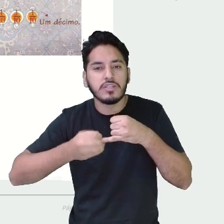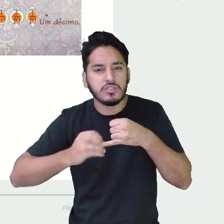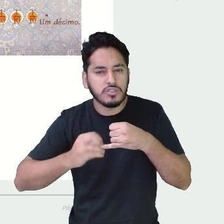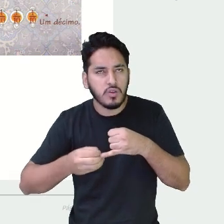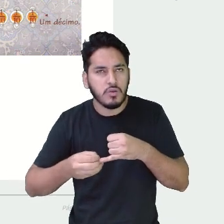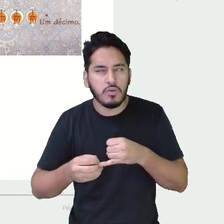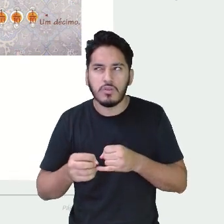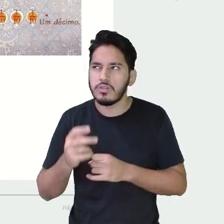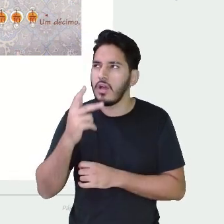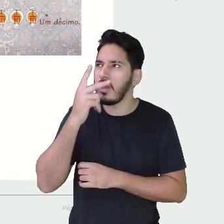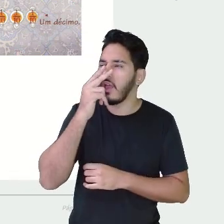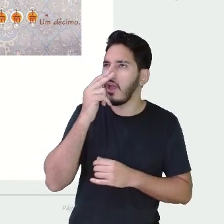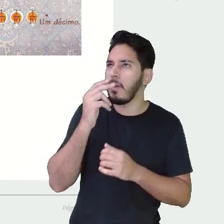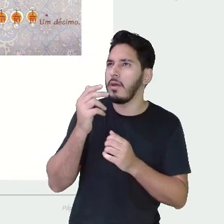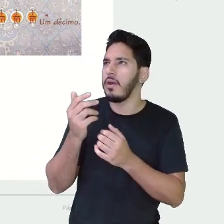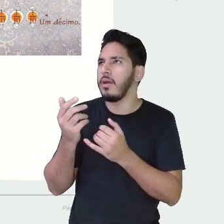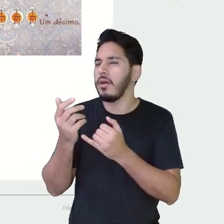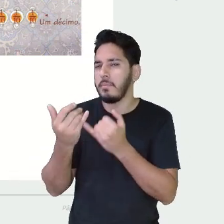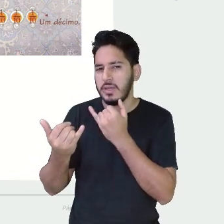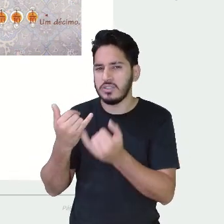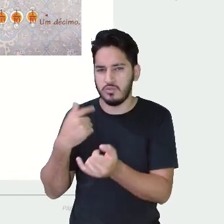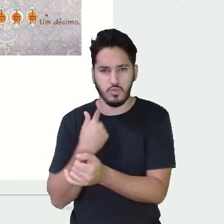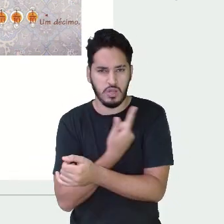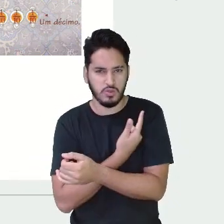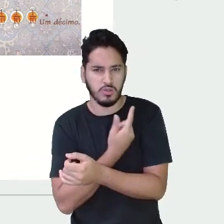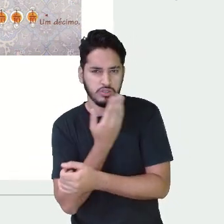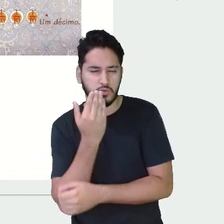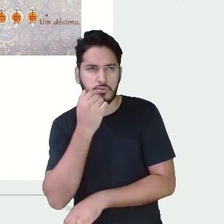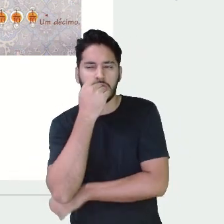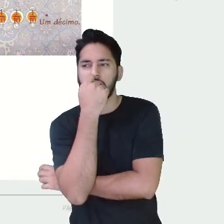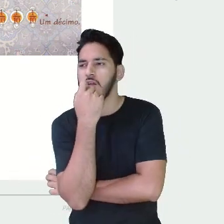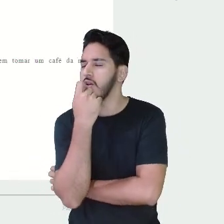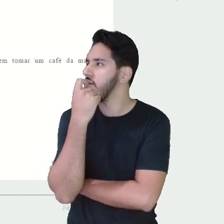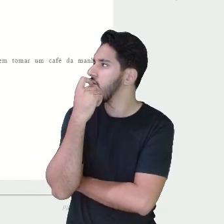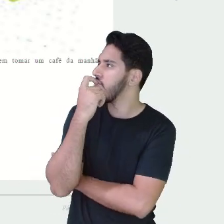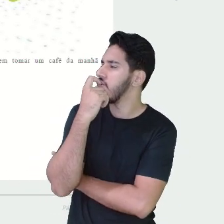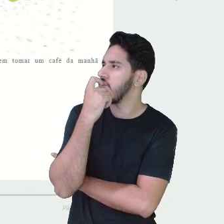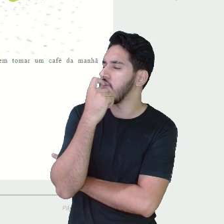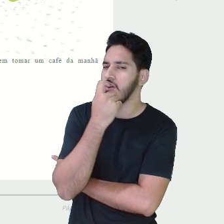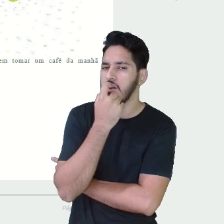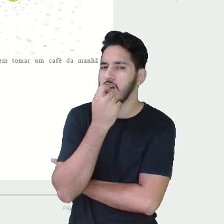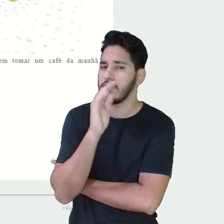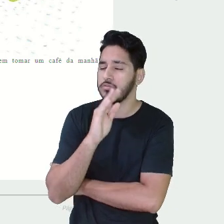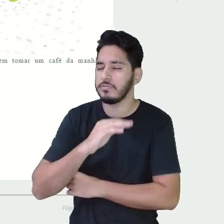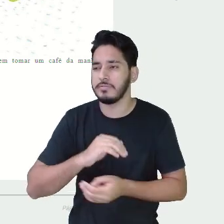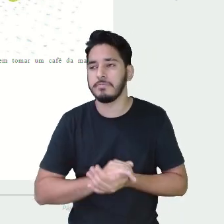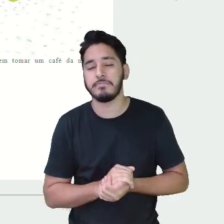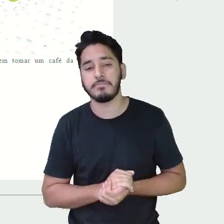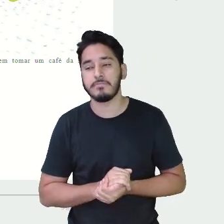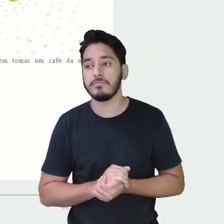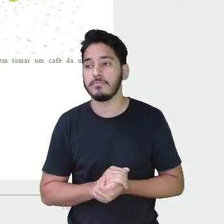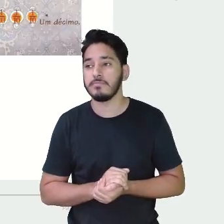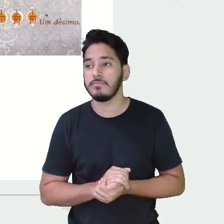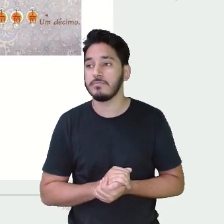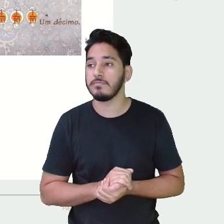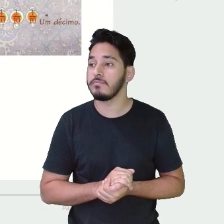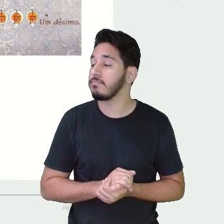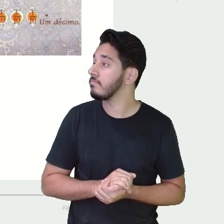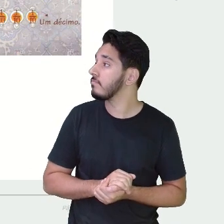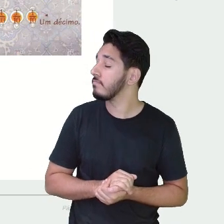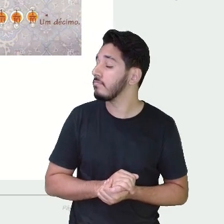que é semelhante à nossa sopa? Eu fiquei com essa dúvida. E, eita, só um